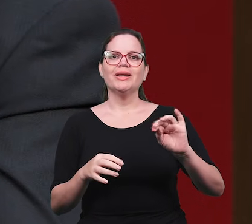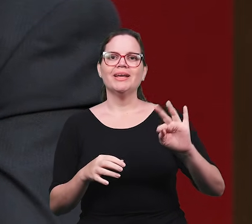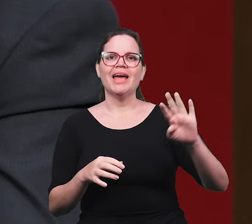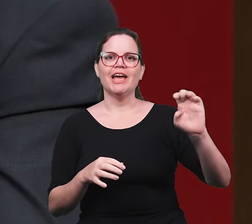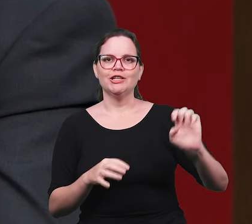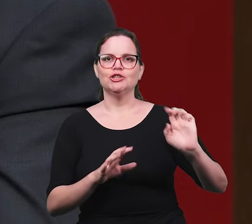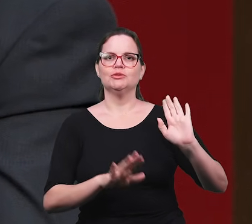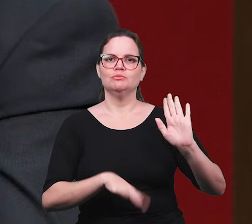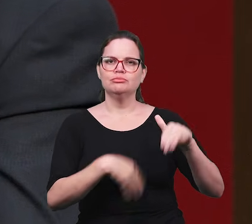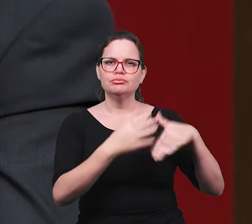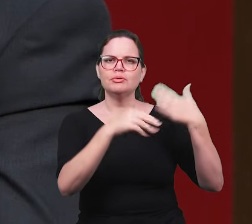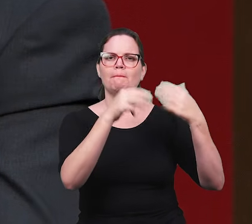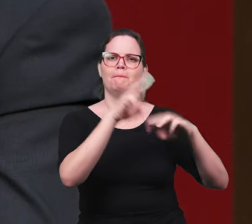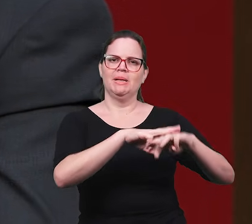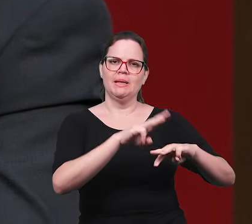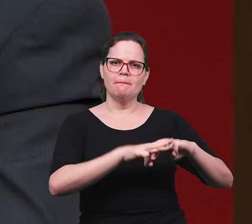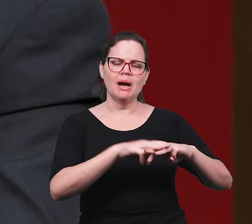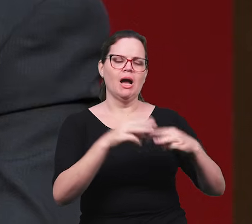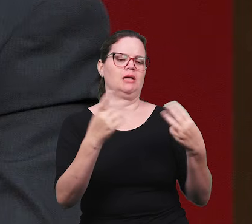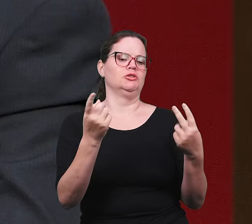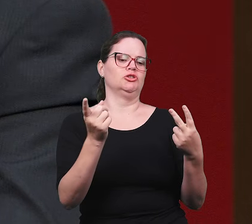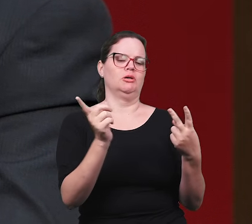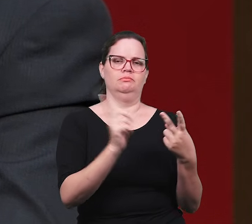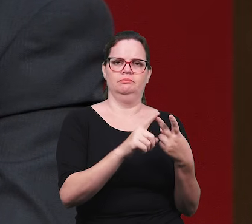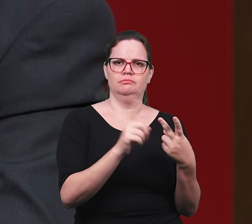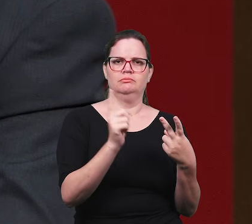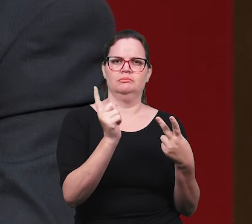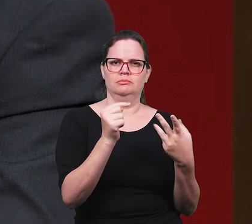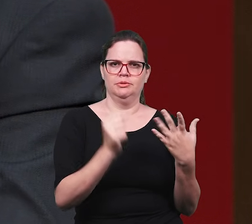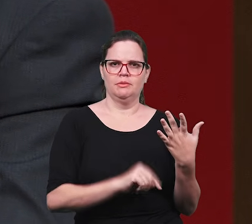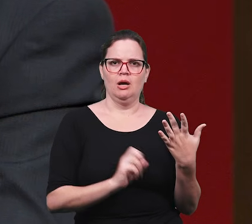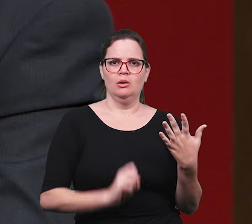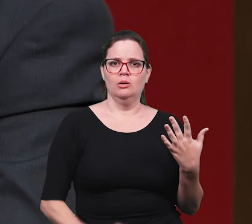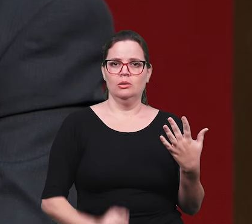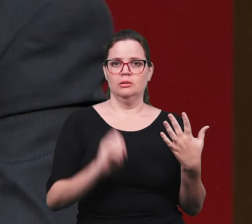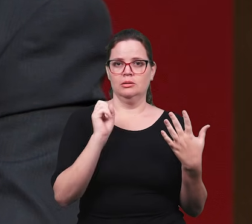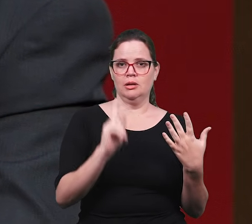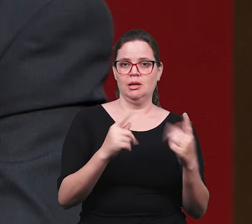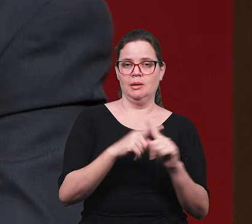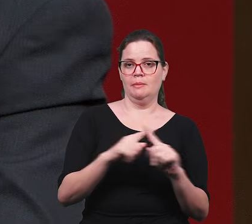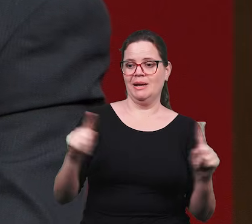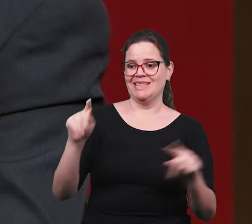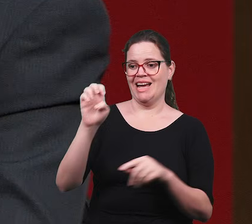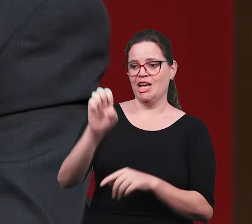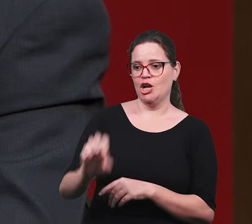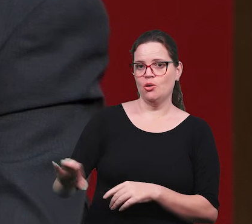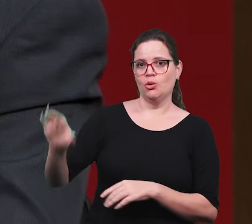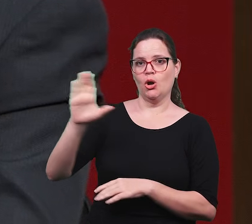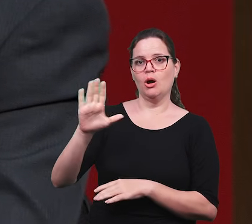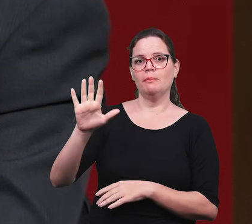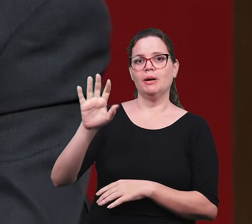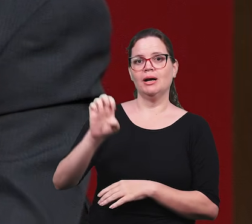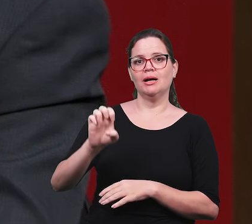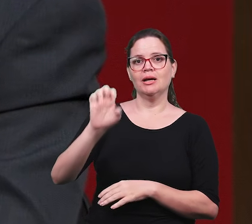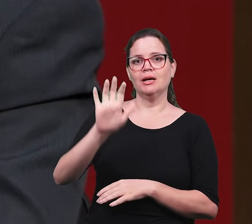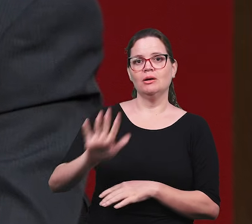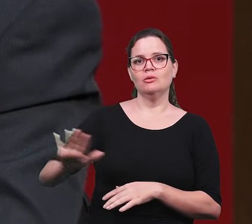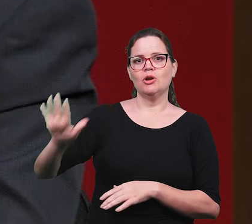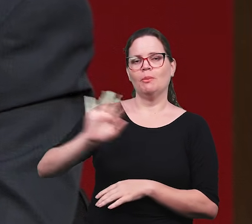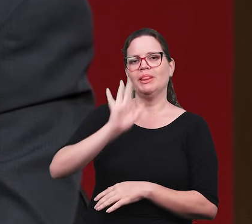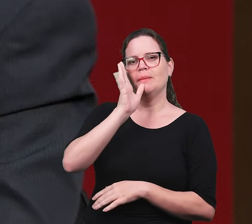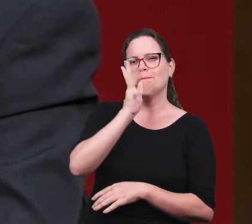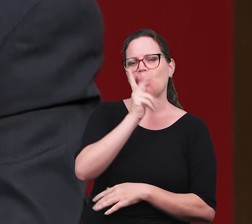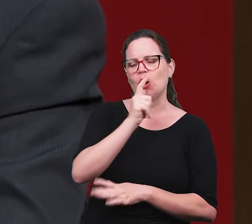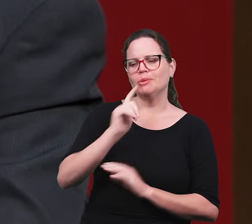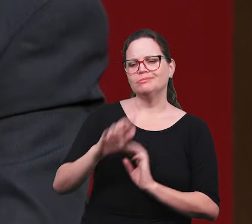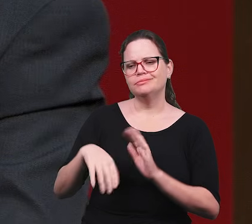ela desenvolveu muita matemática e tudo mais, mas a Europa Ocidental, ela se desenvolveu mais